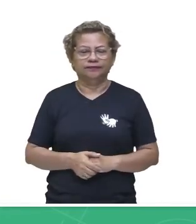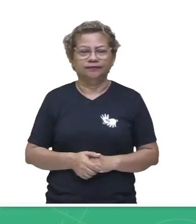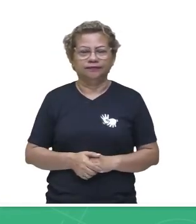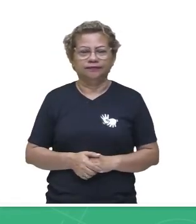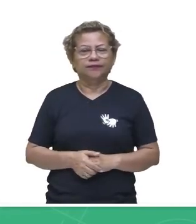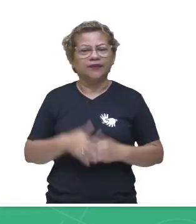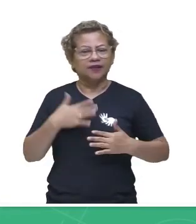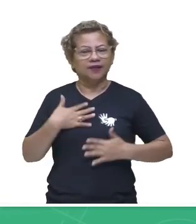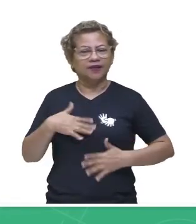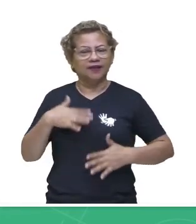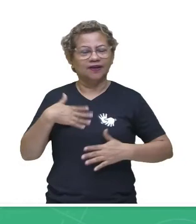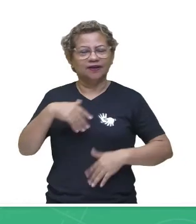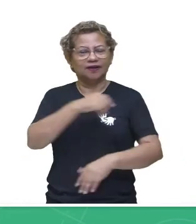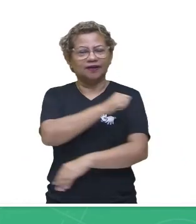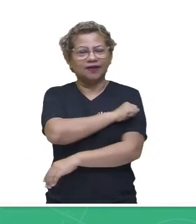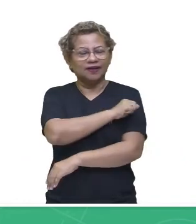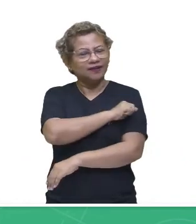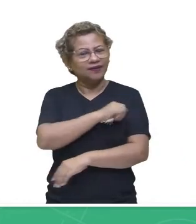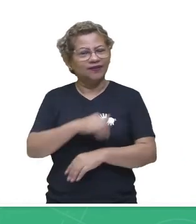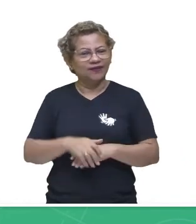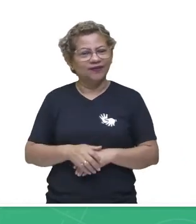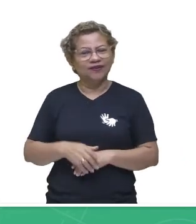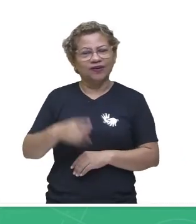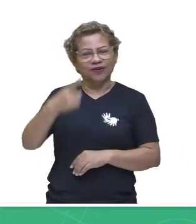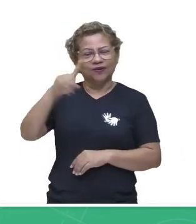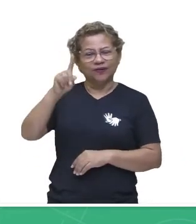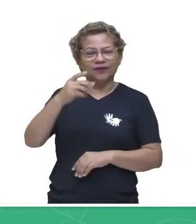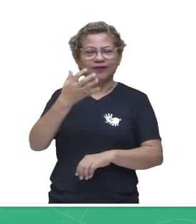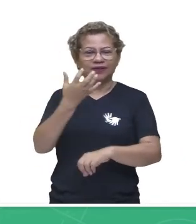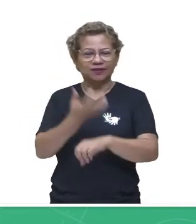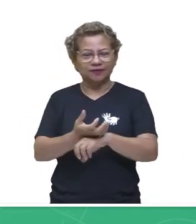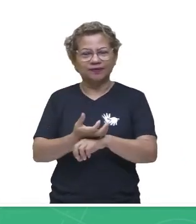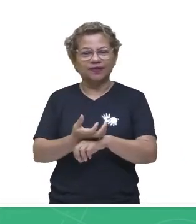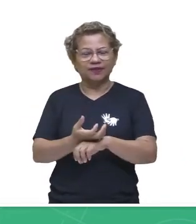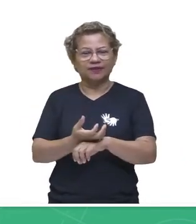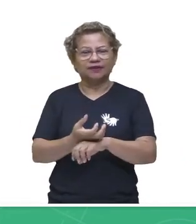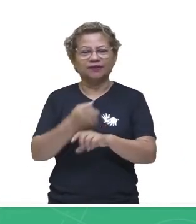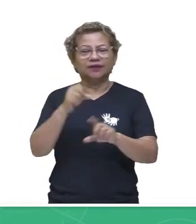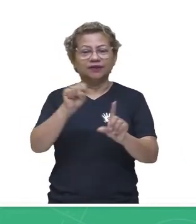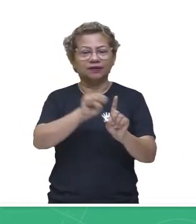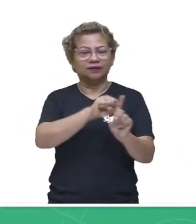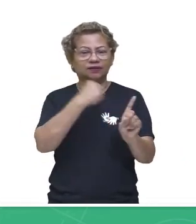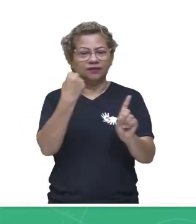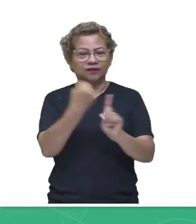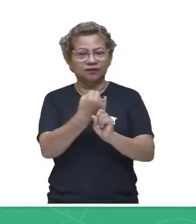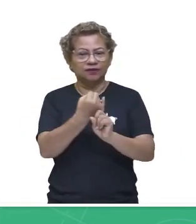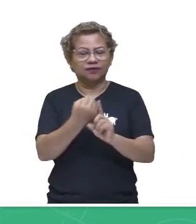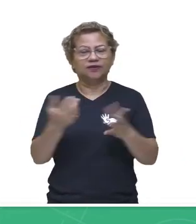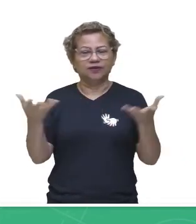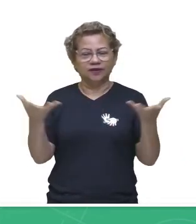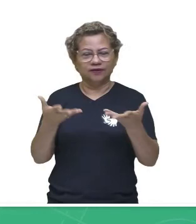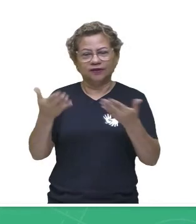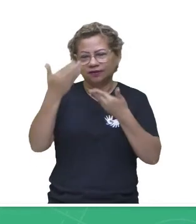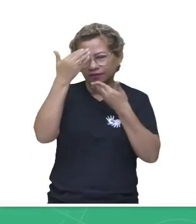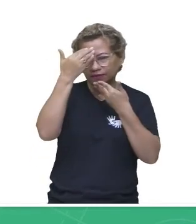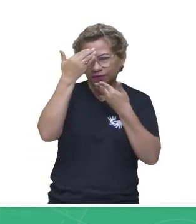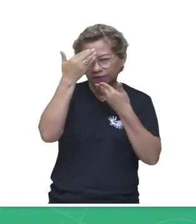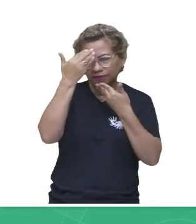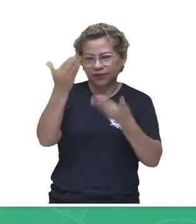calma, tem mais. Agora nós vamos com Sociologia, onde você com certeza vai gabaritar as questões. Gente, muito obrigada, até a